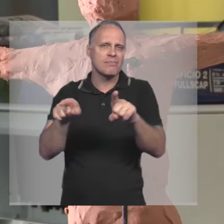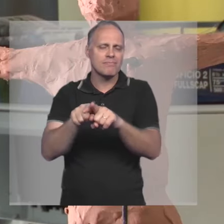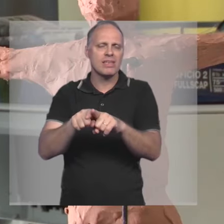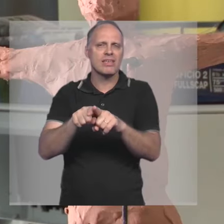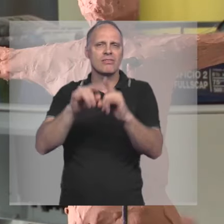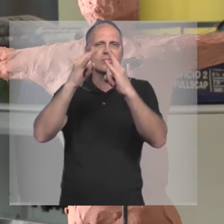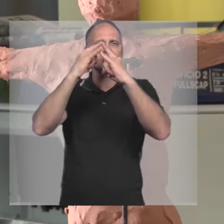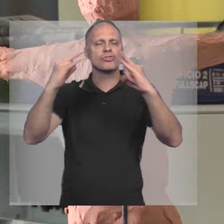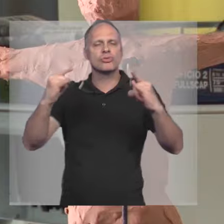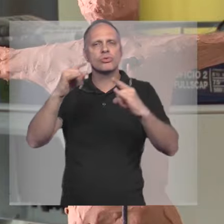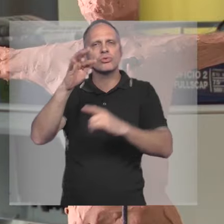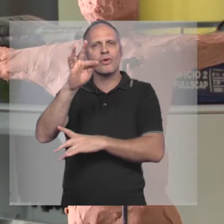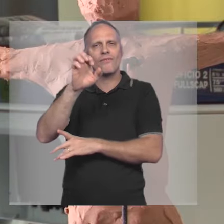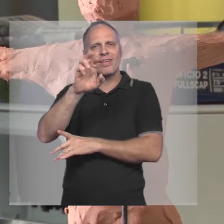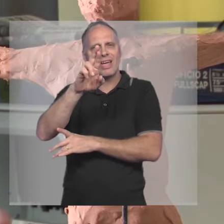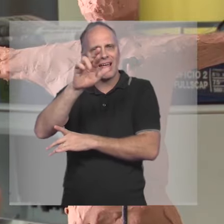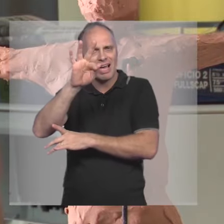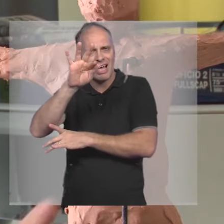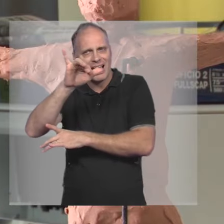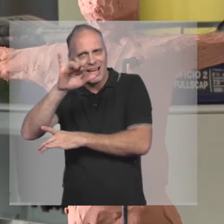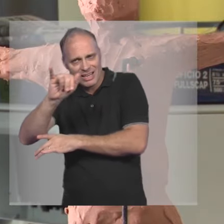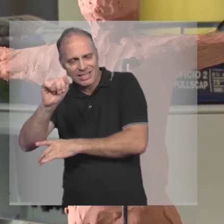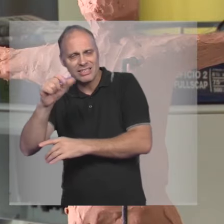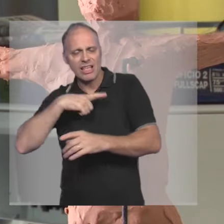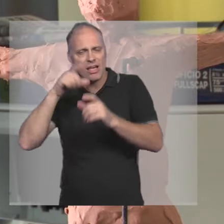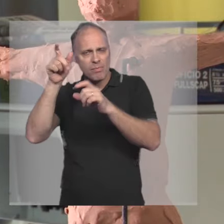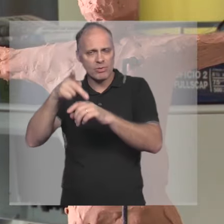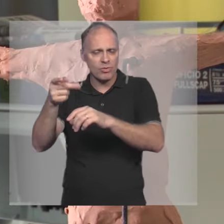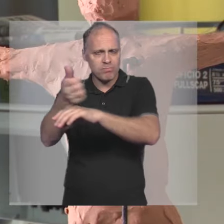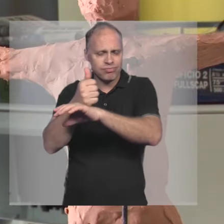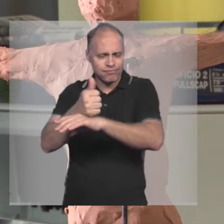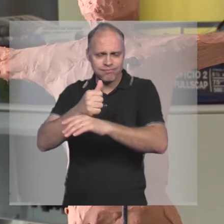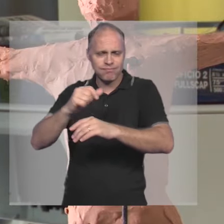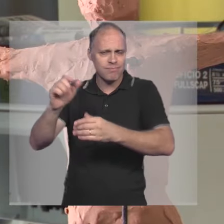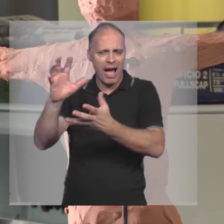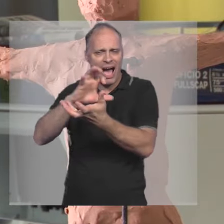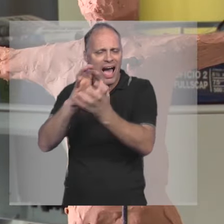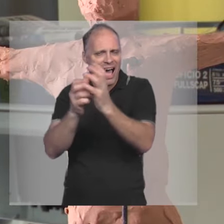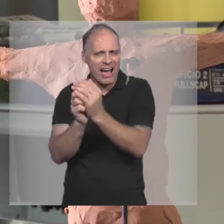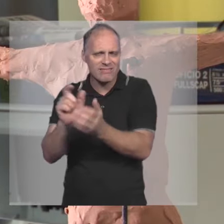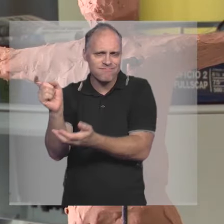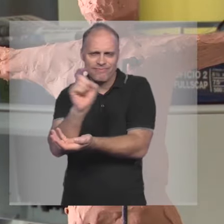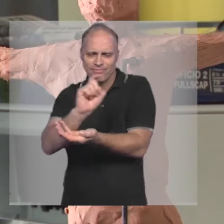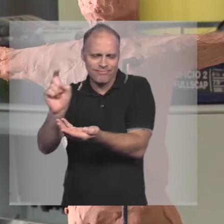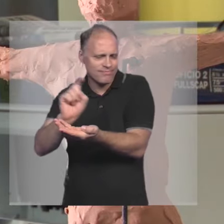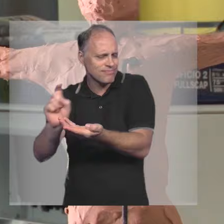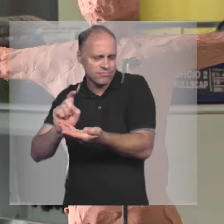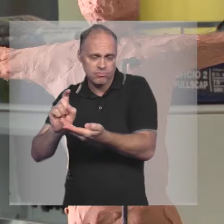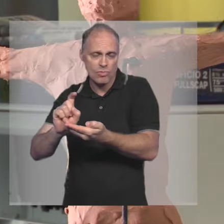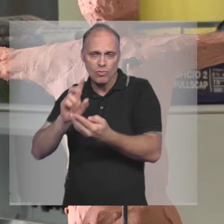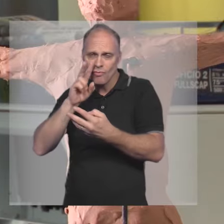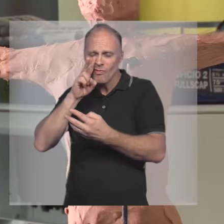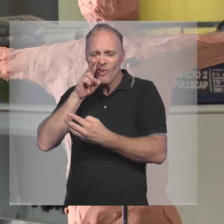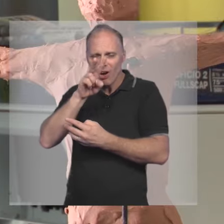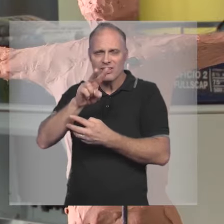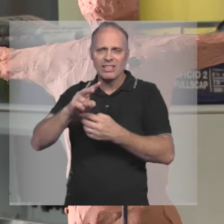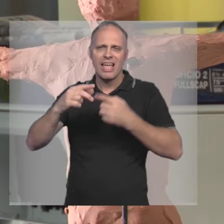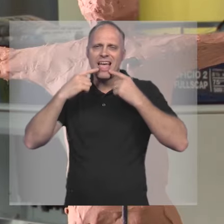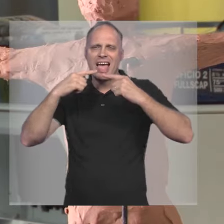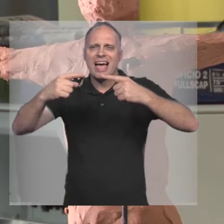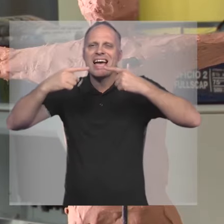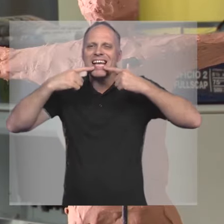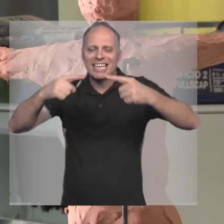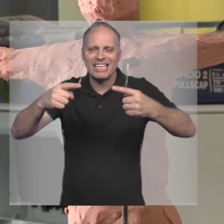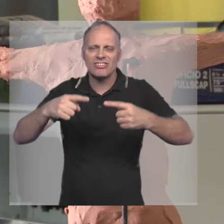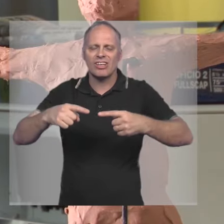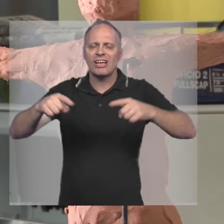Ferrara, Choque Maravilha, que é um pessoal de São Paulo que tem uma arte muito voltada para a contestação e